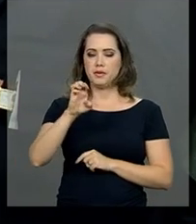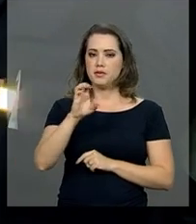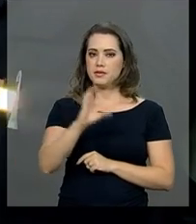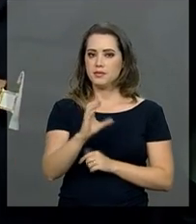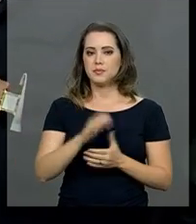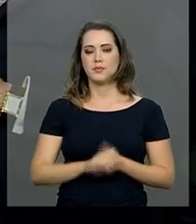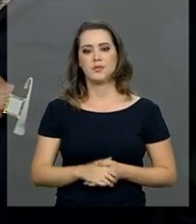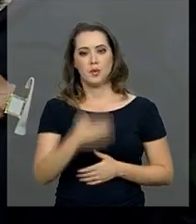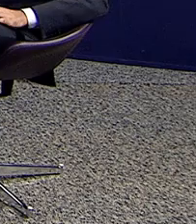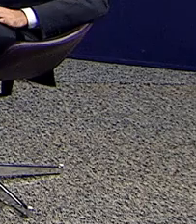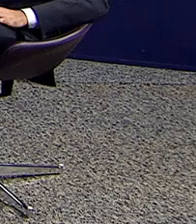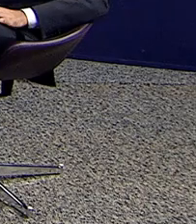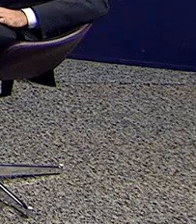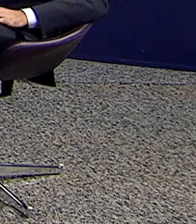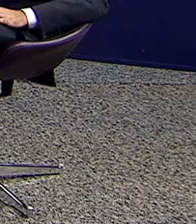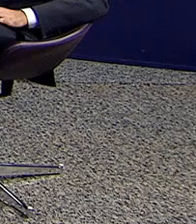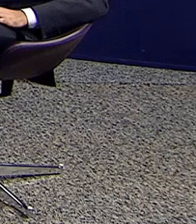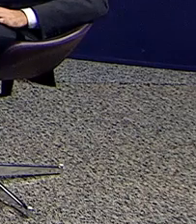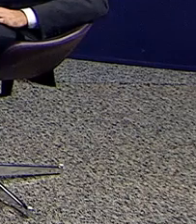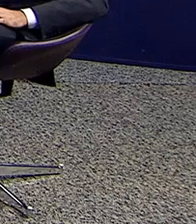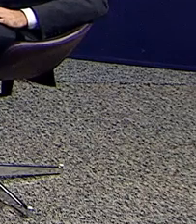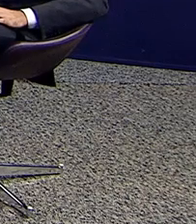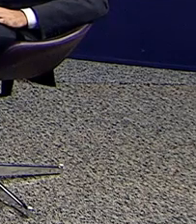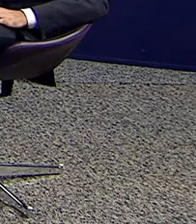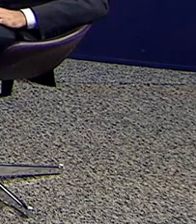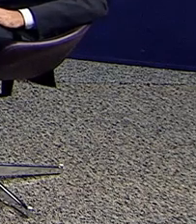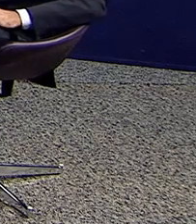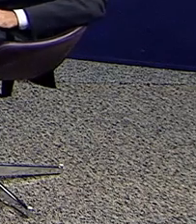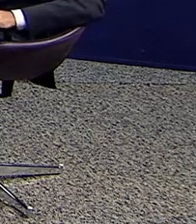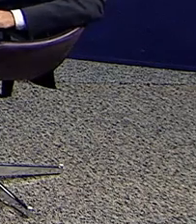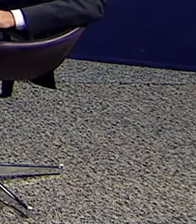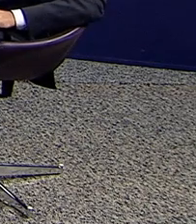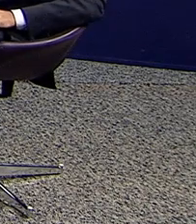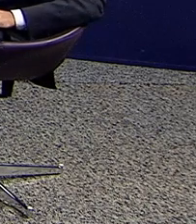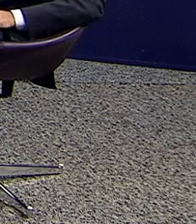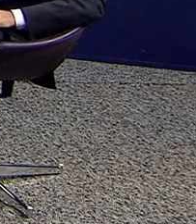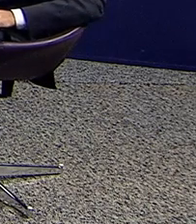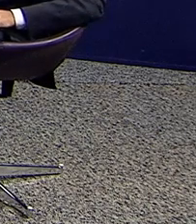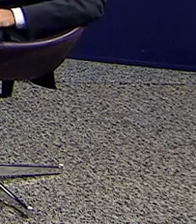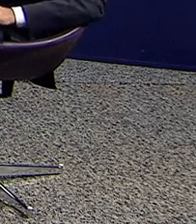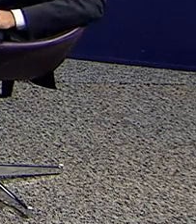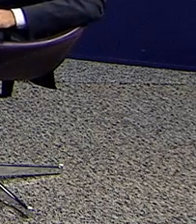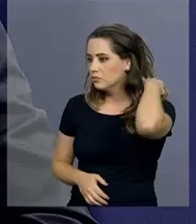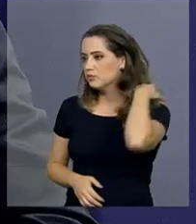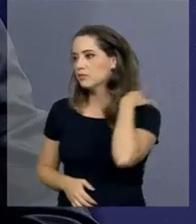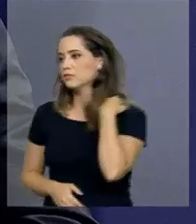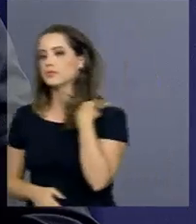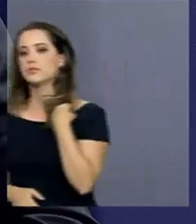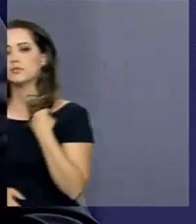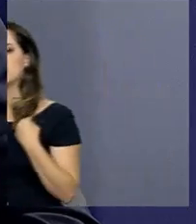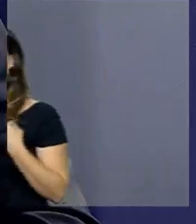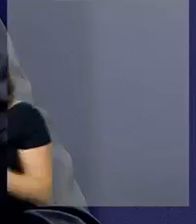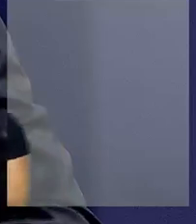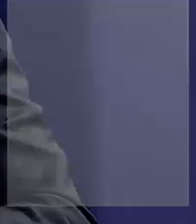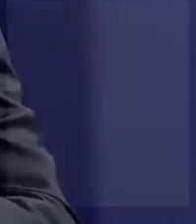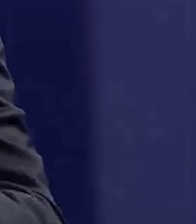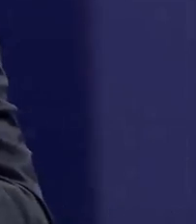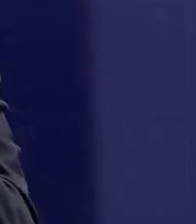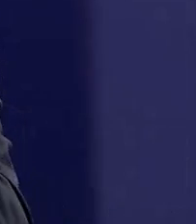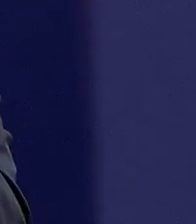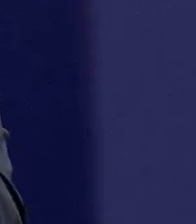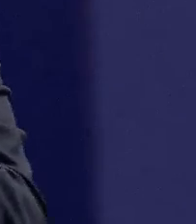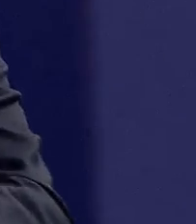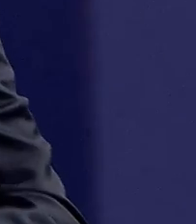sobre a bola bom alessandro a gente vê que o governo já está pensando na atrás na transição já